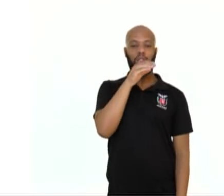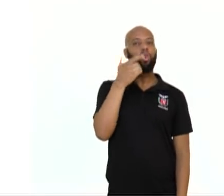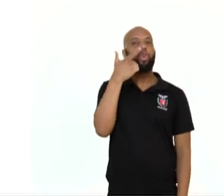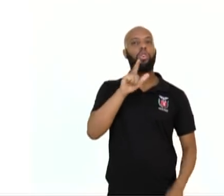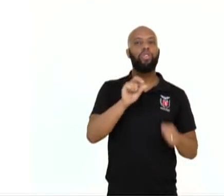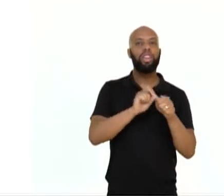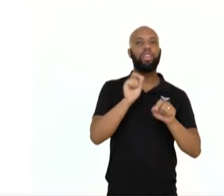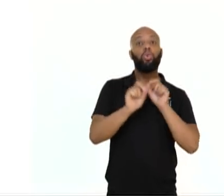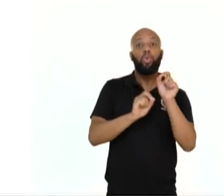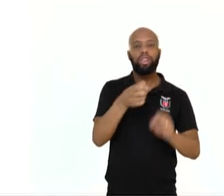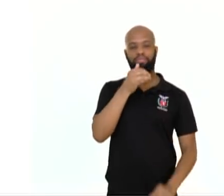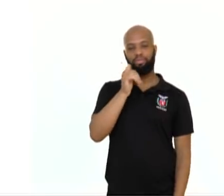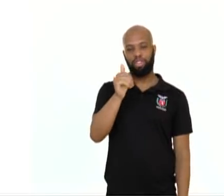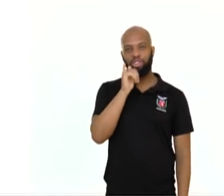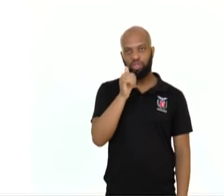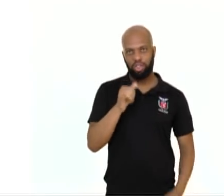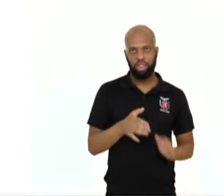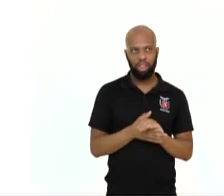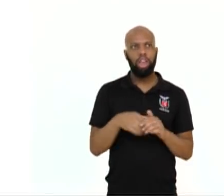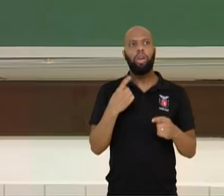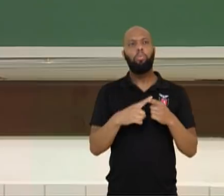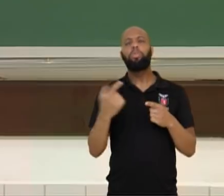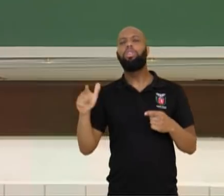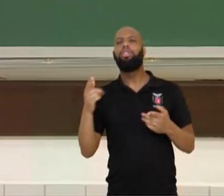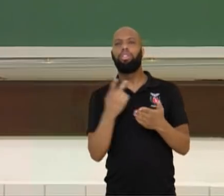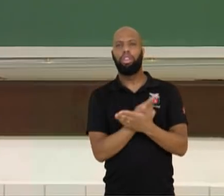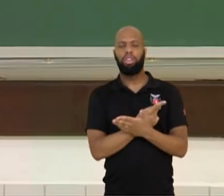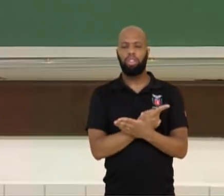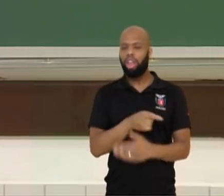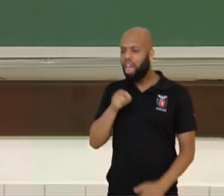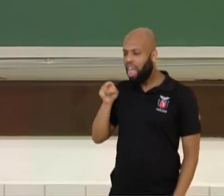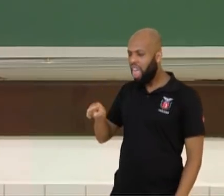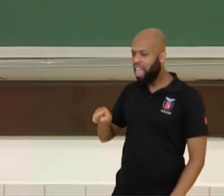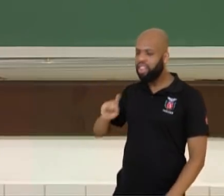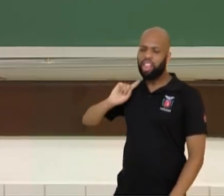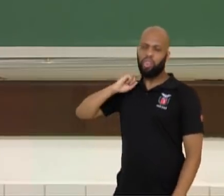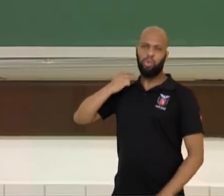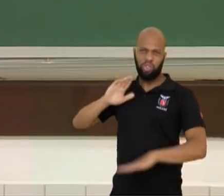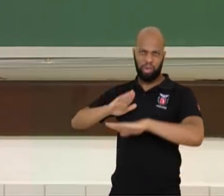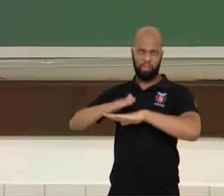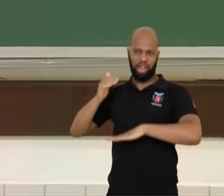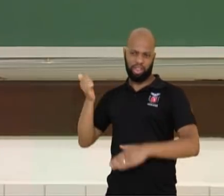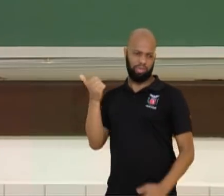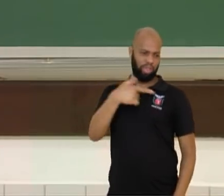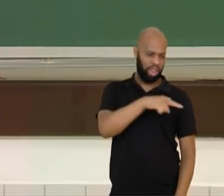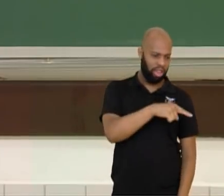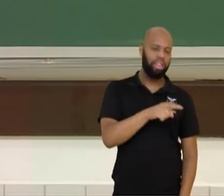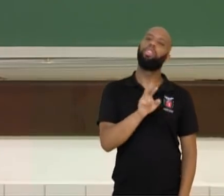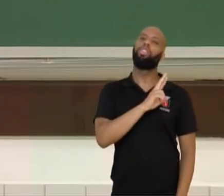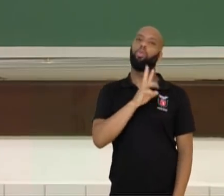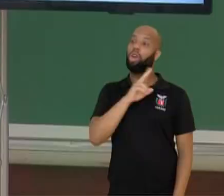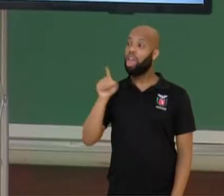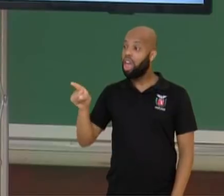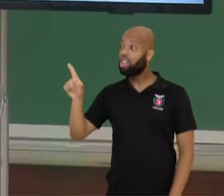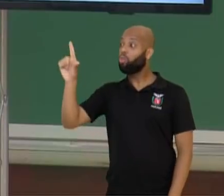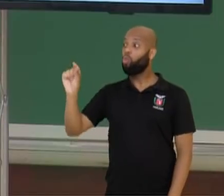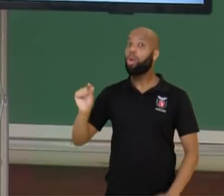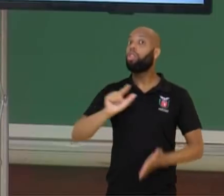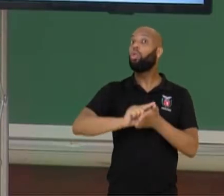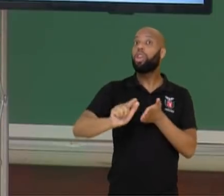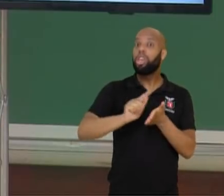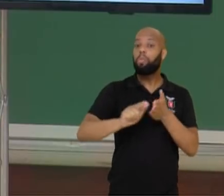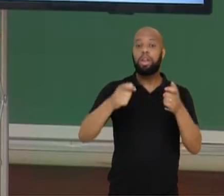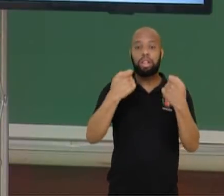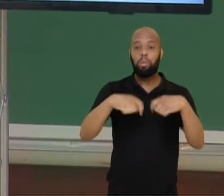elétrica, certo? Por que o resto está errado? A usina nuclear é mais poluente? Não, gente, ela é menos poluente, tá? Ela não precisa queimar